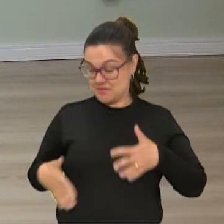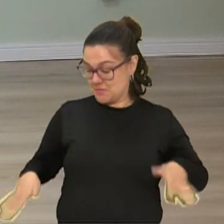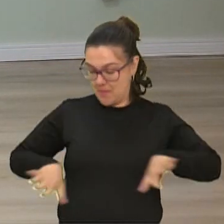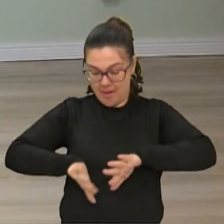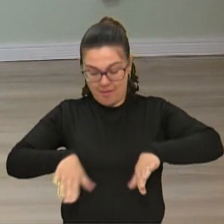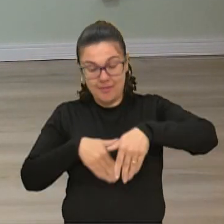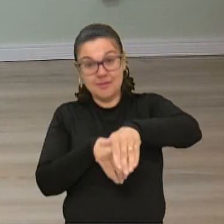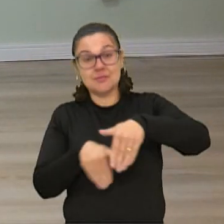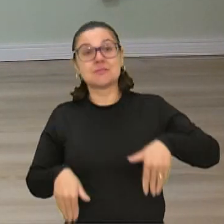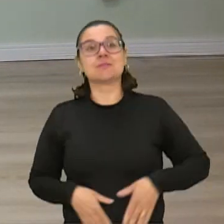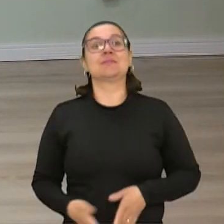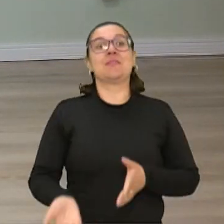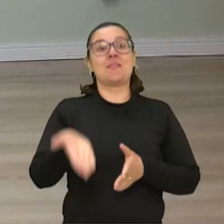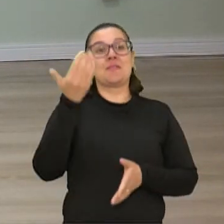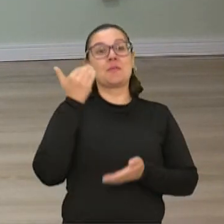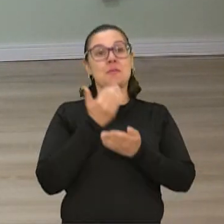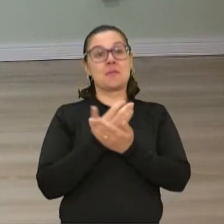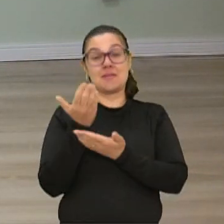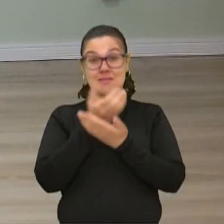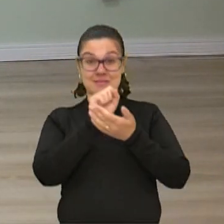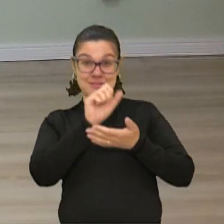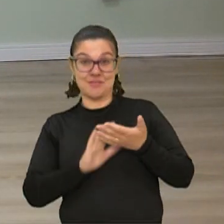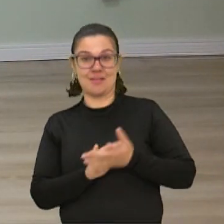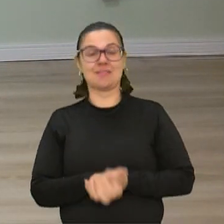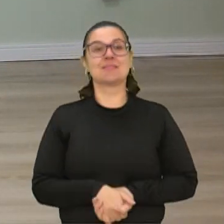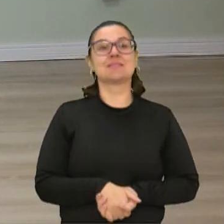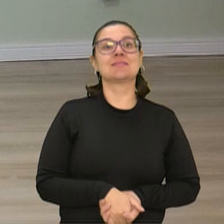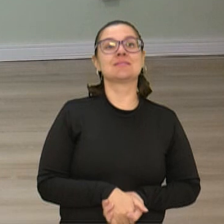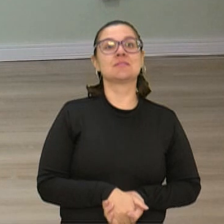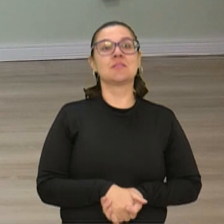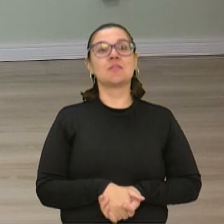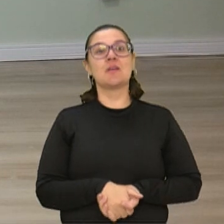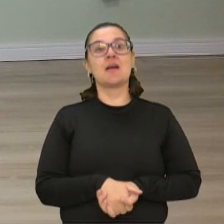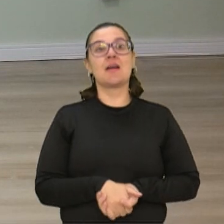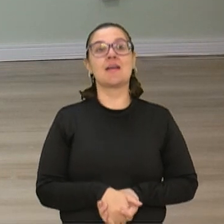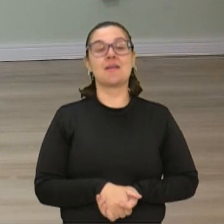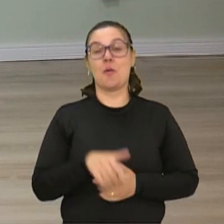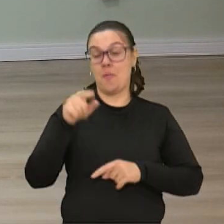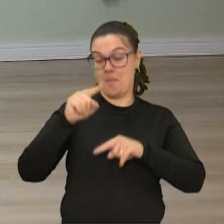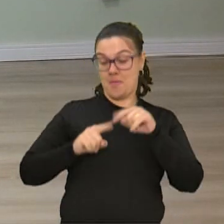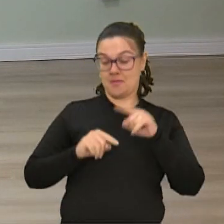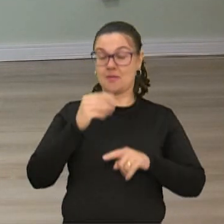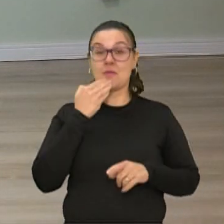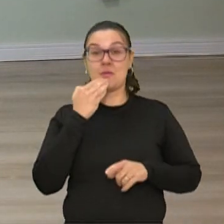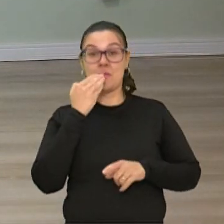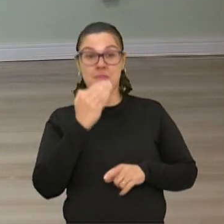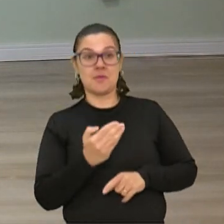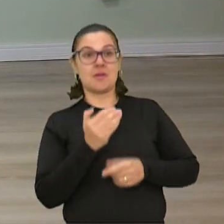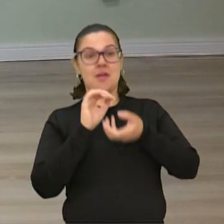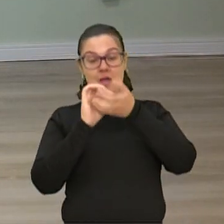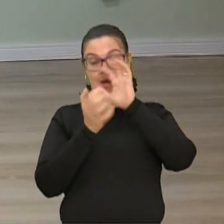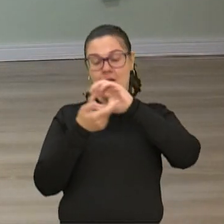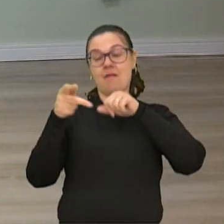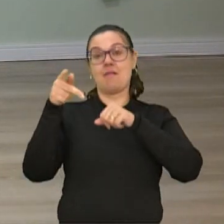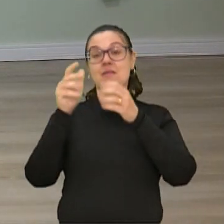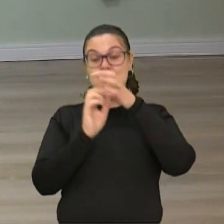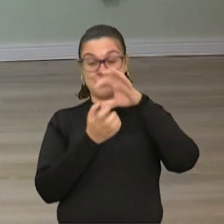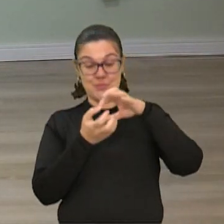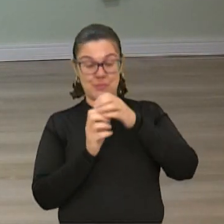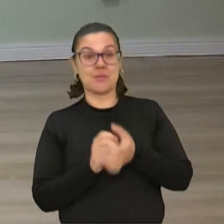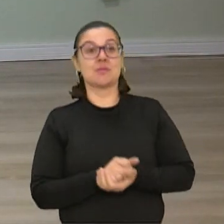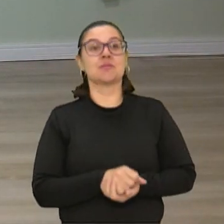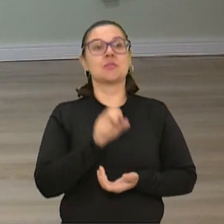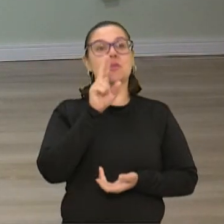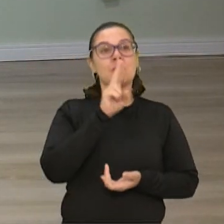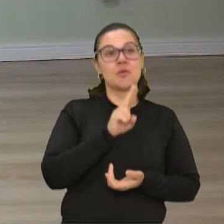acha o teu espaço lá e vamos começar a nossa atividade. Estou aqui, ó, com o material que eu havia pedido, as bolinhas, tá? Eu